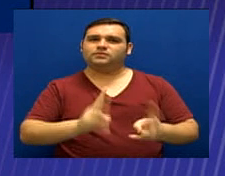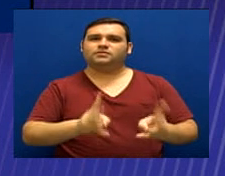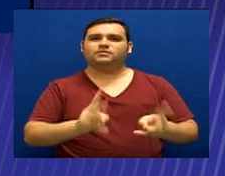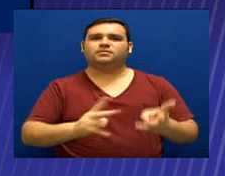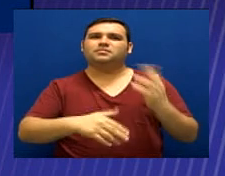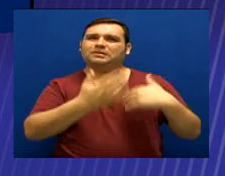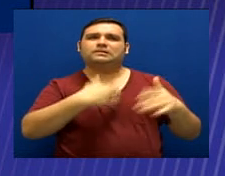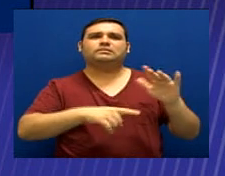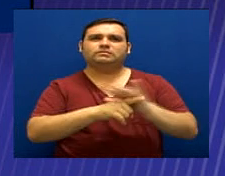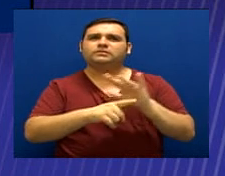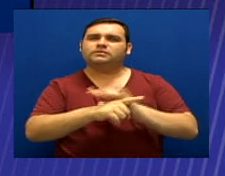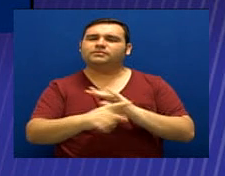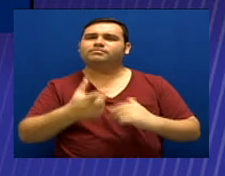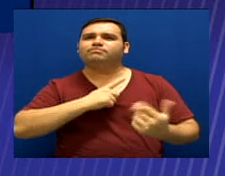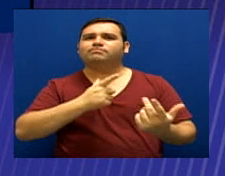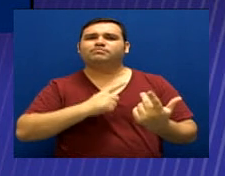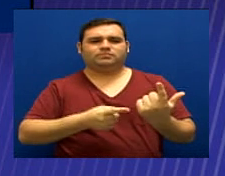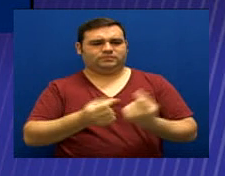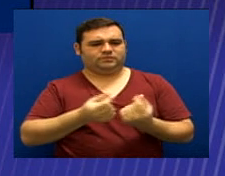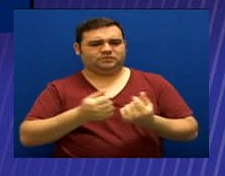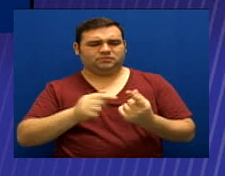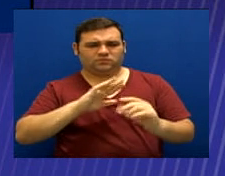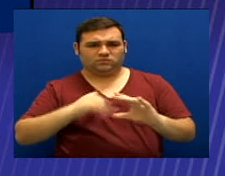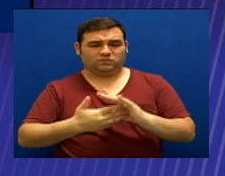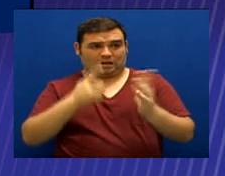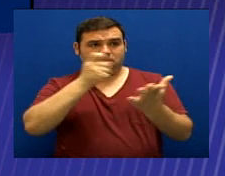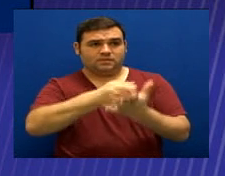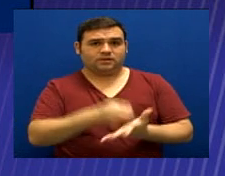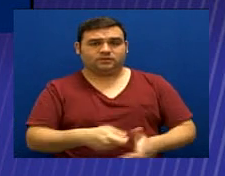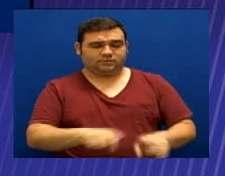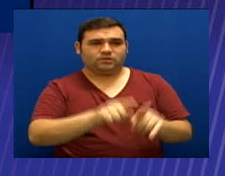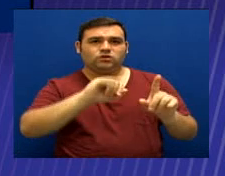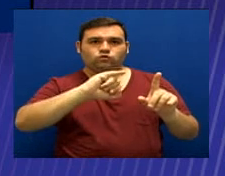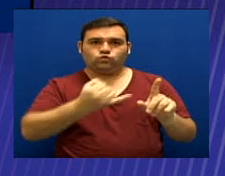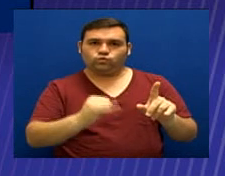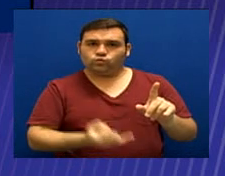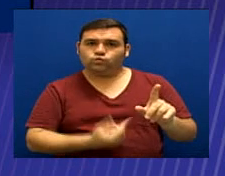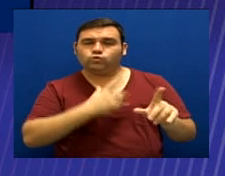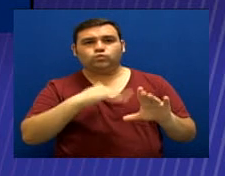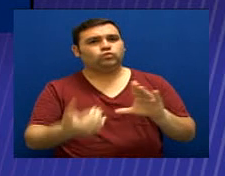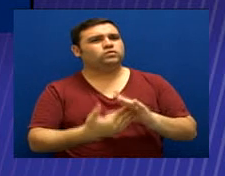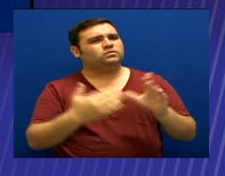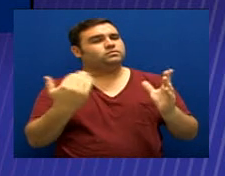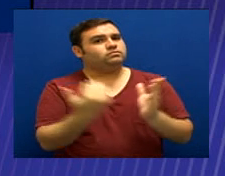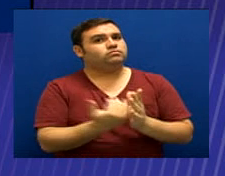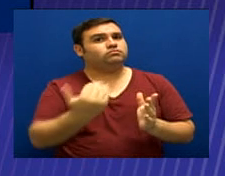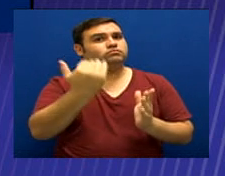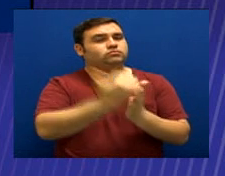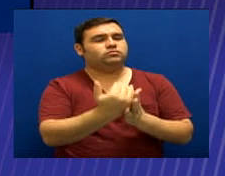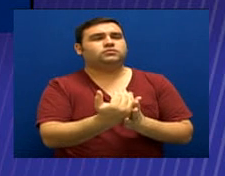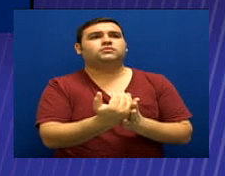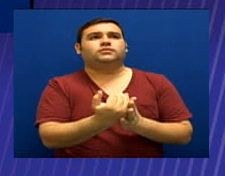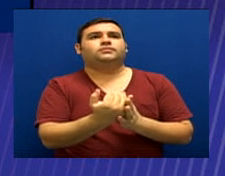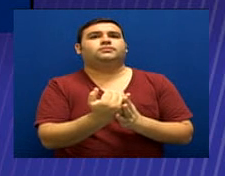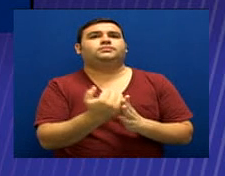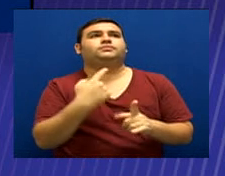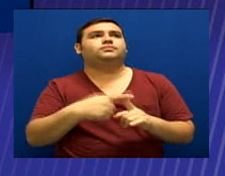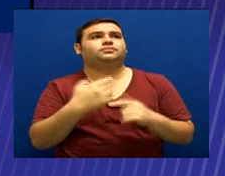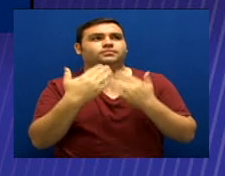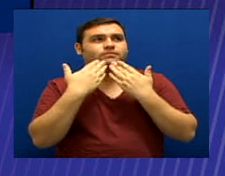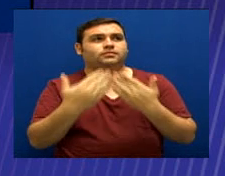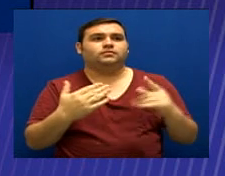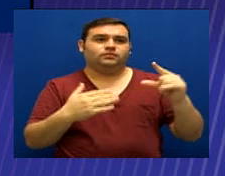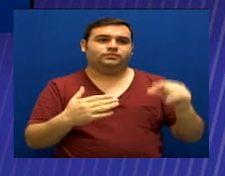questionando que há vias que os valores que haviam sido pago inclusive com juros tudo era bem maiores do que a que estava sendo